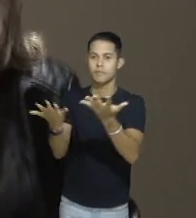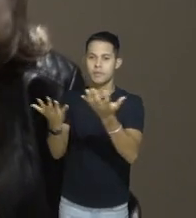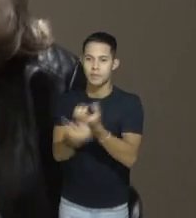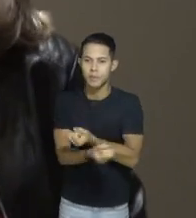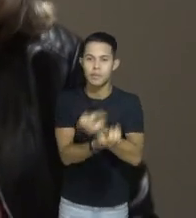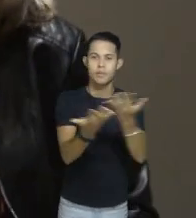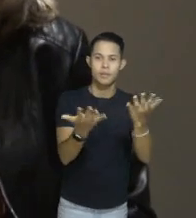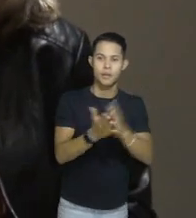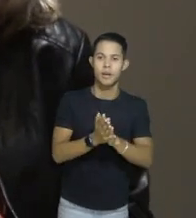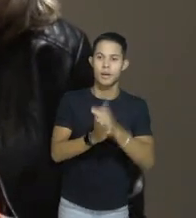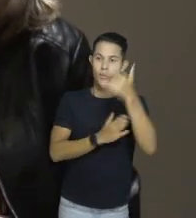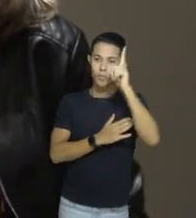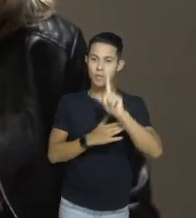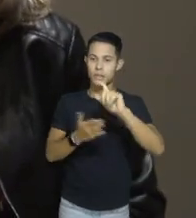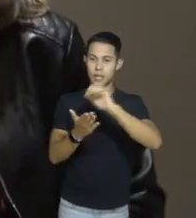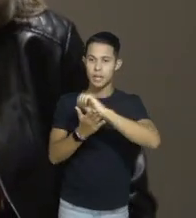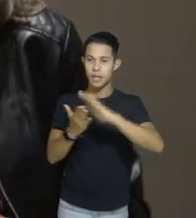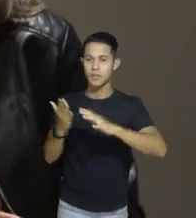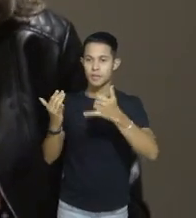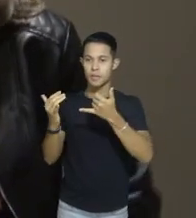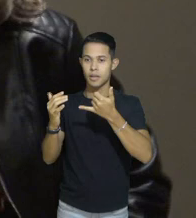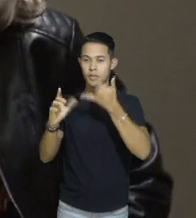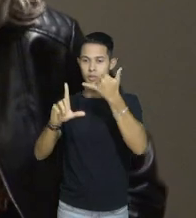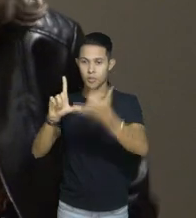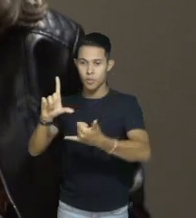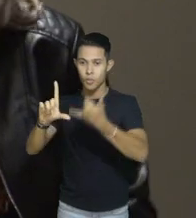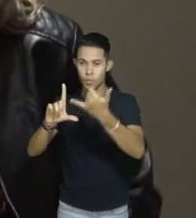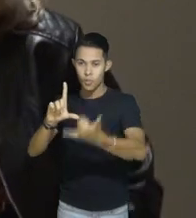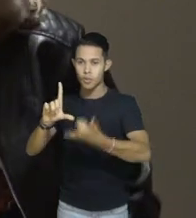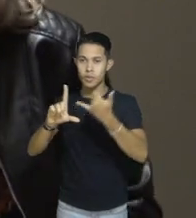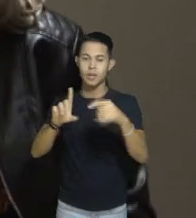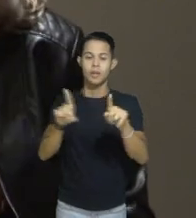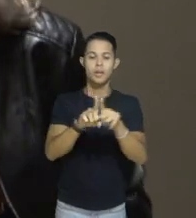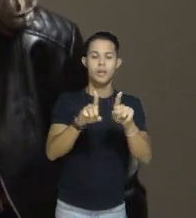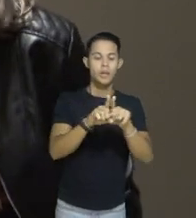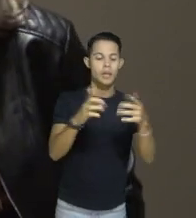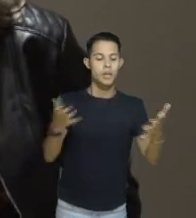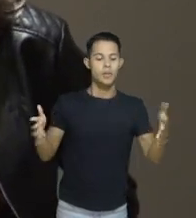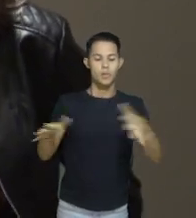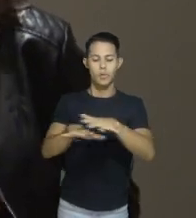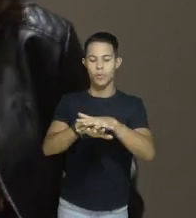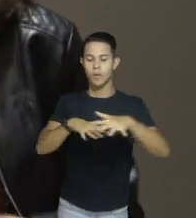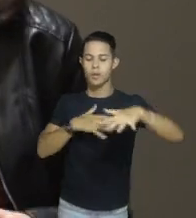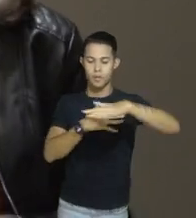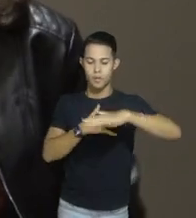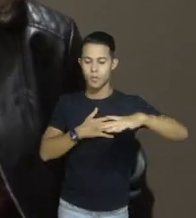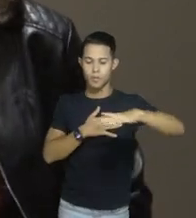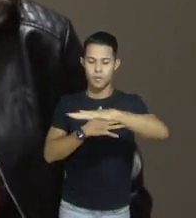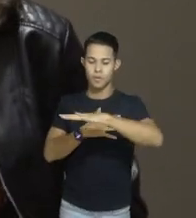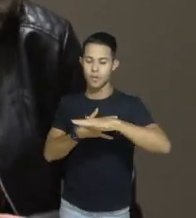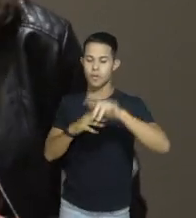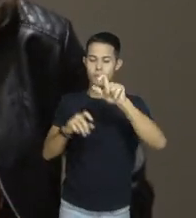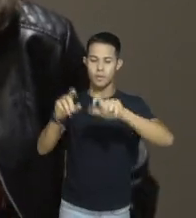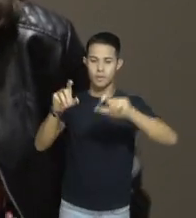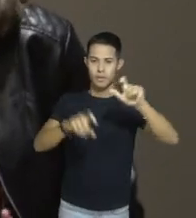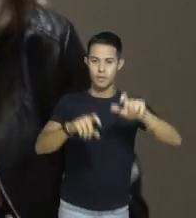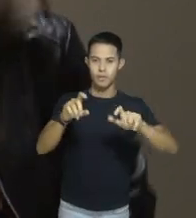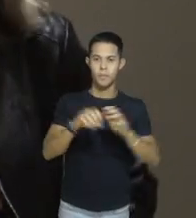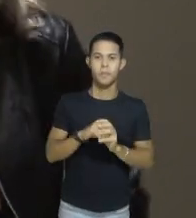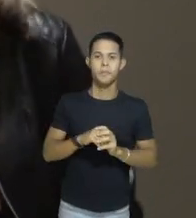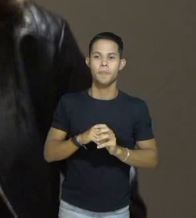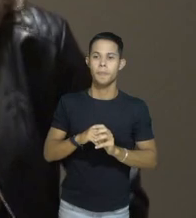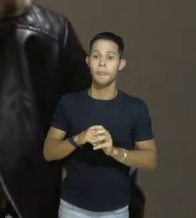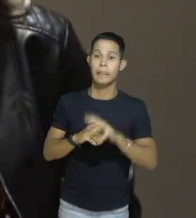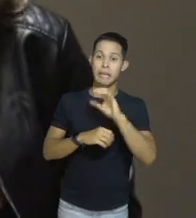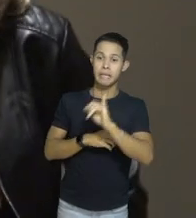mais lúdica possível, que inclua todo mundo, e na impossibilidade daquelas crianças com laudo poderem fazer a atividade